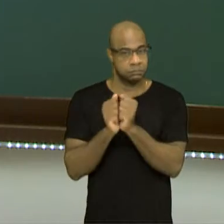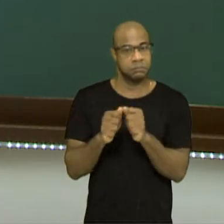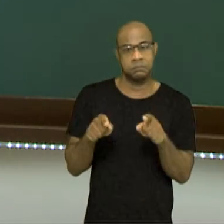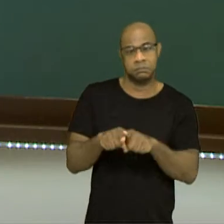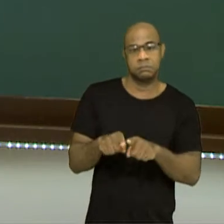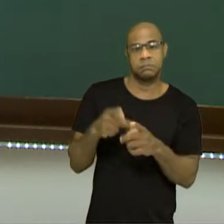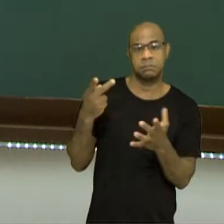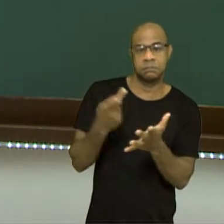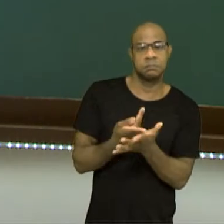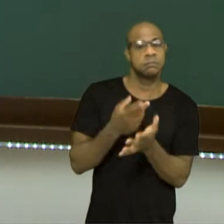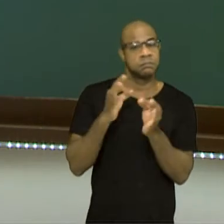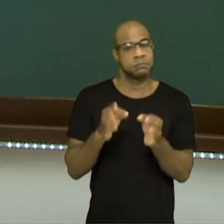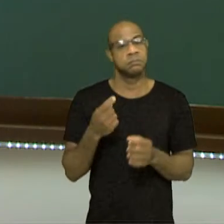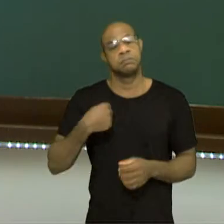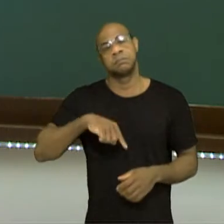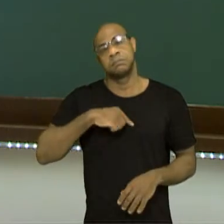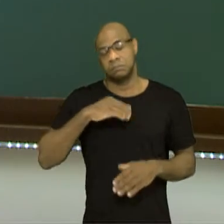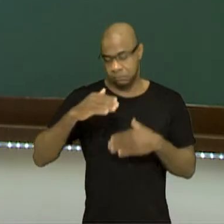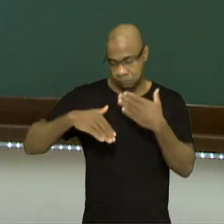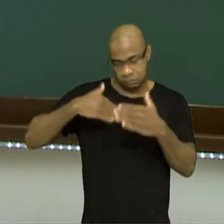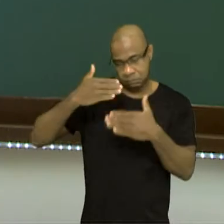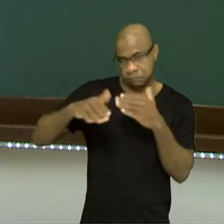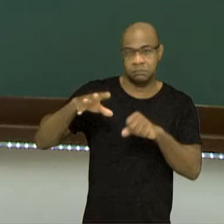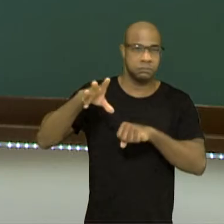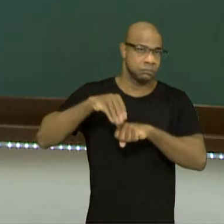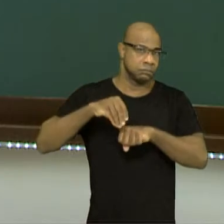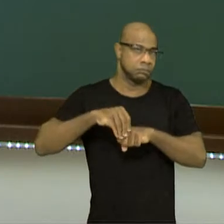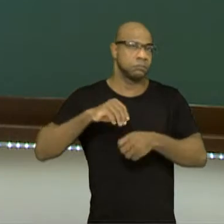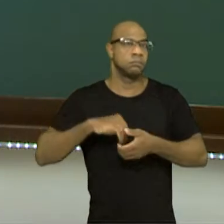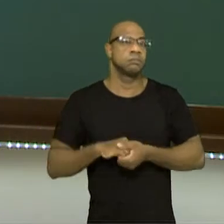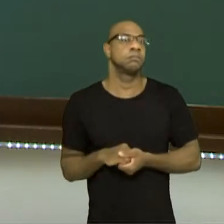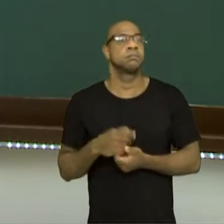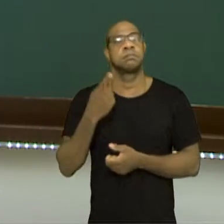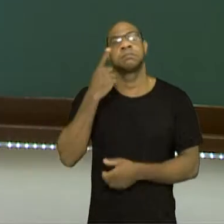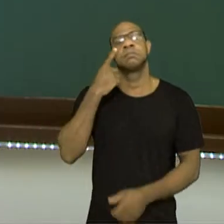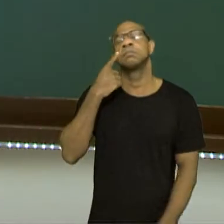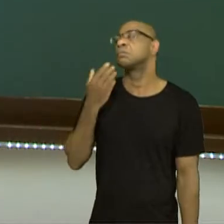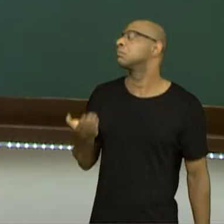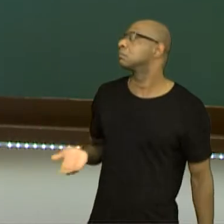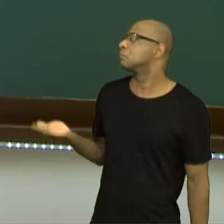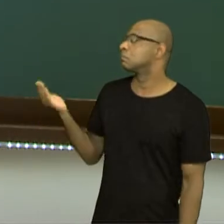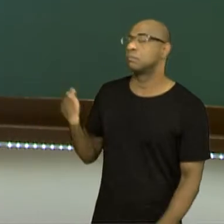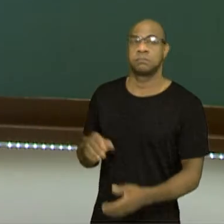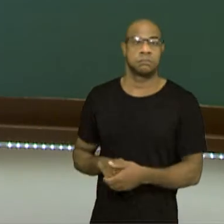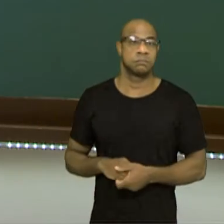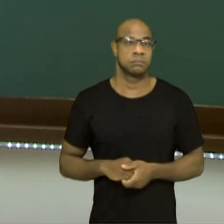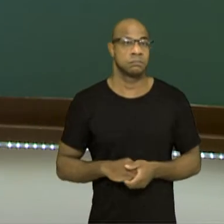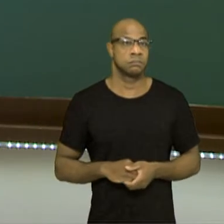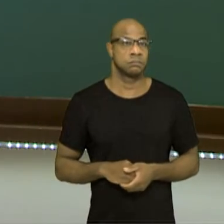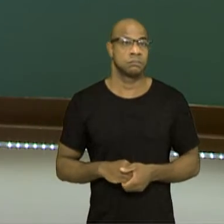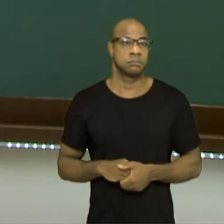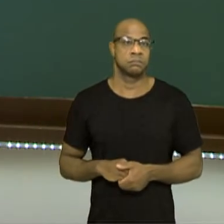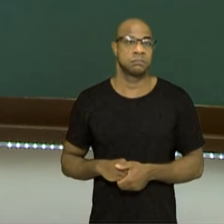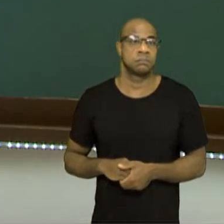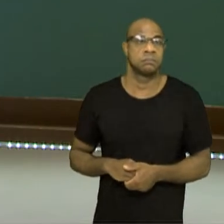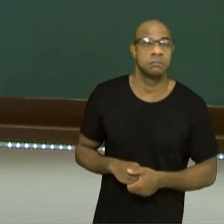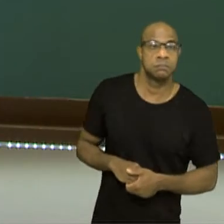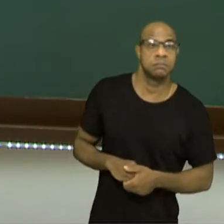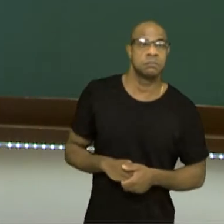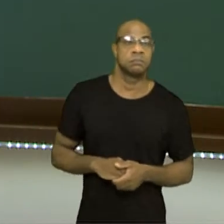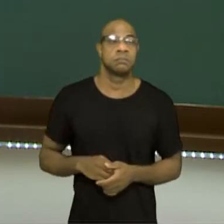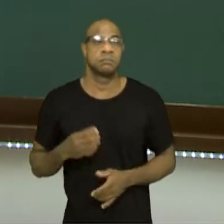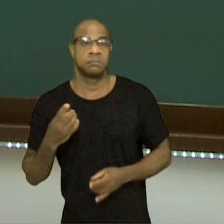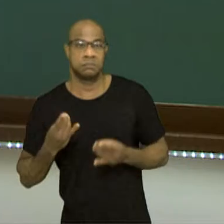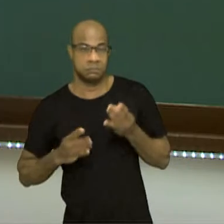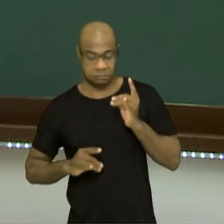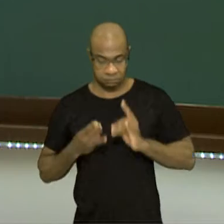e acertos, a gente vai desenvolvendo o conhecimento. Então, olha só, a testosterona, que é este hormônio